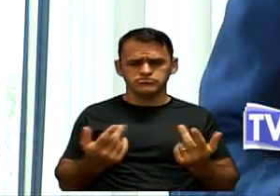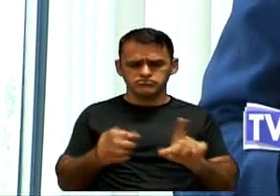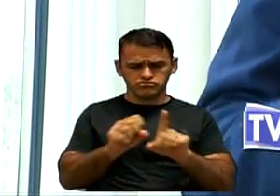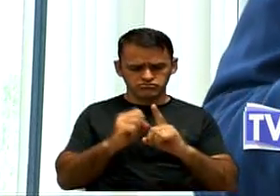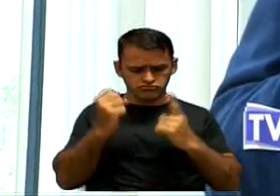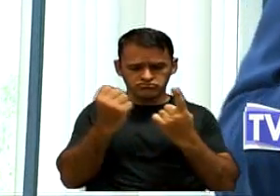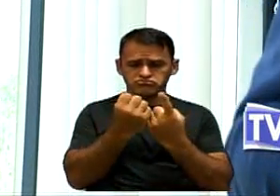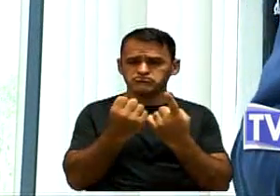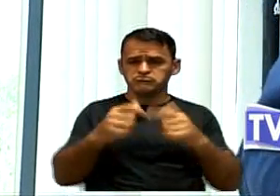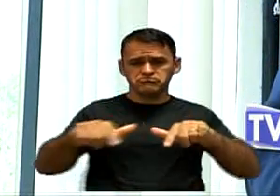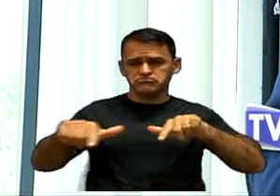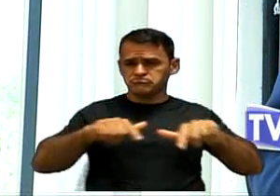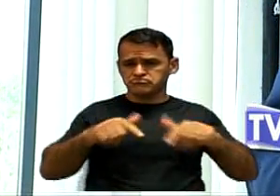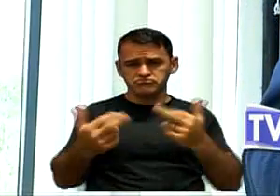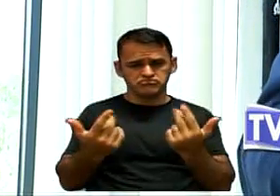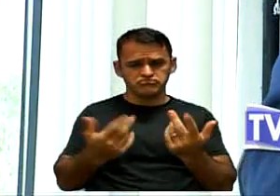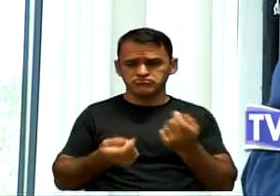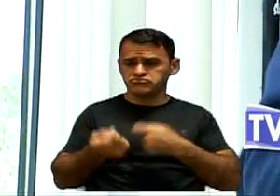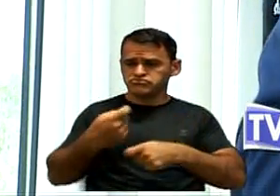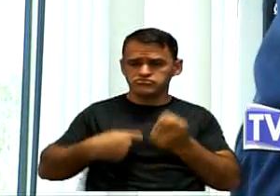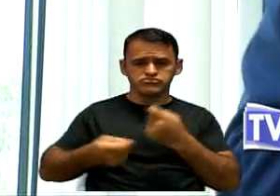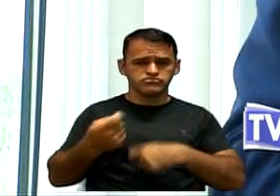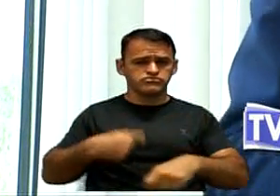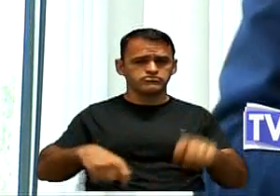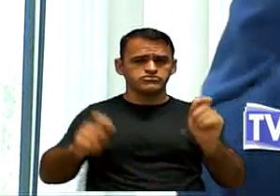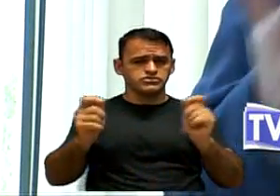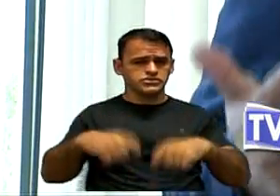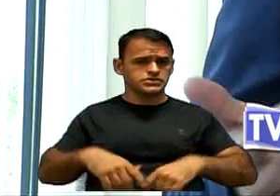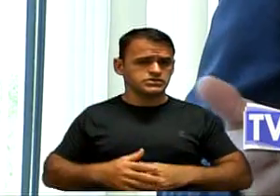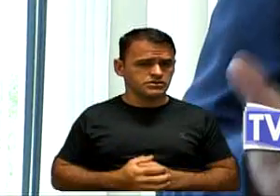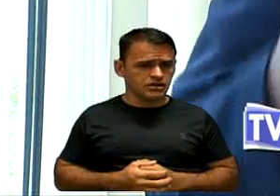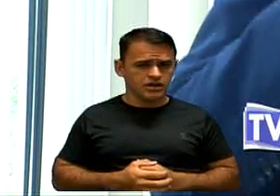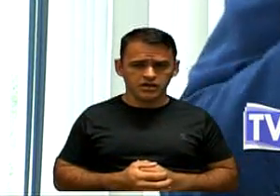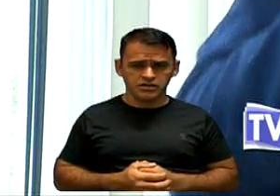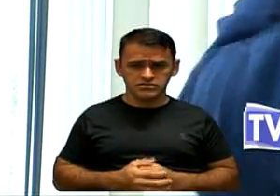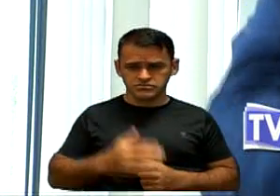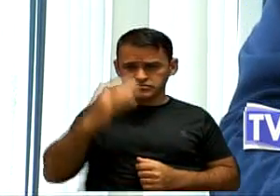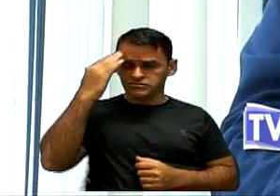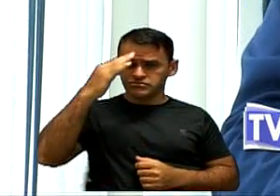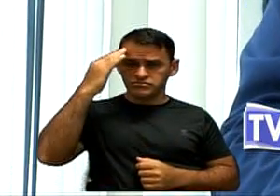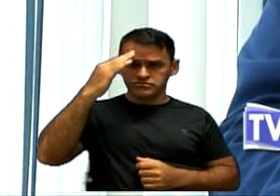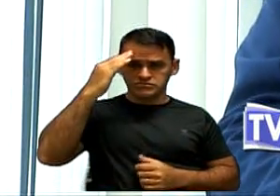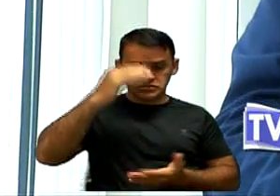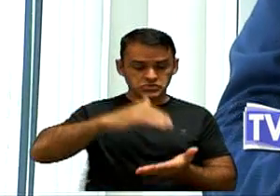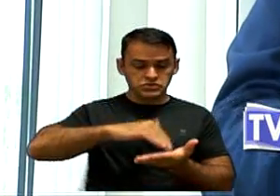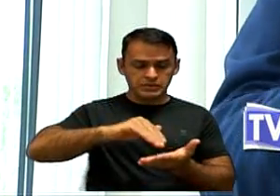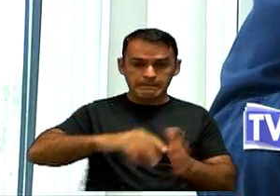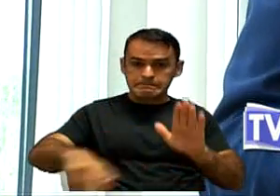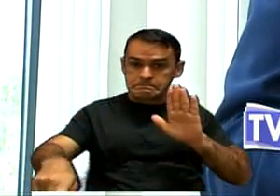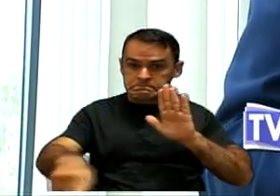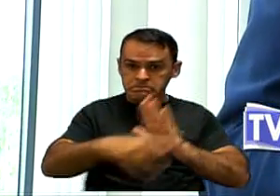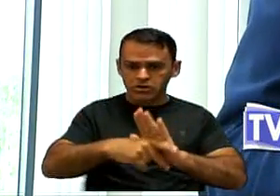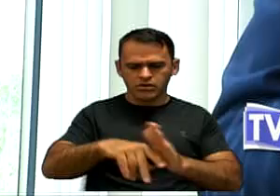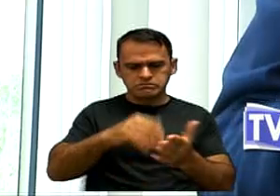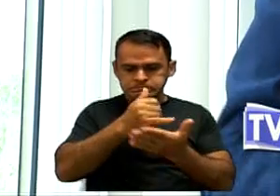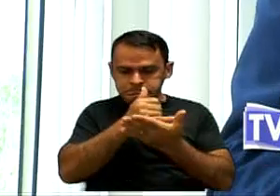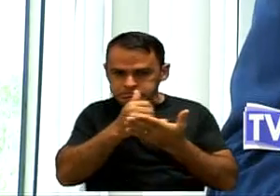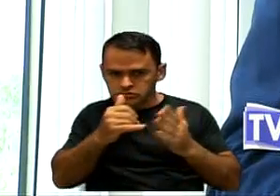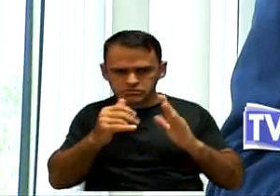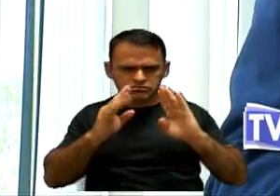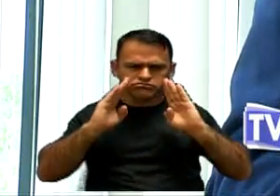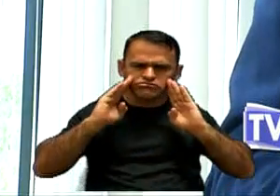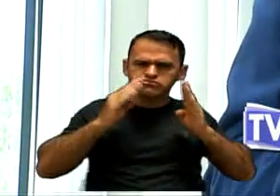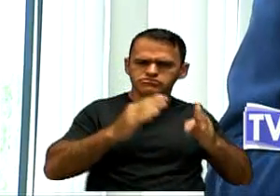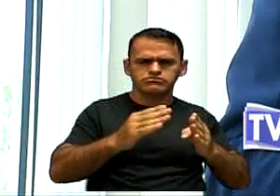e diminuiria custo, uma vez que não teria status de secretaria. Então, eu apelo para